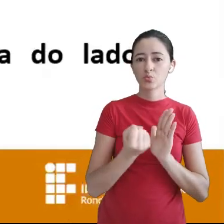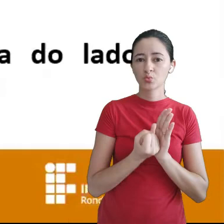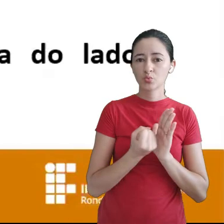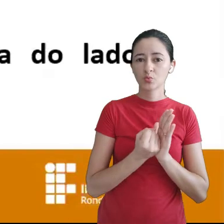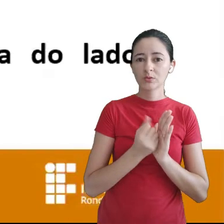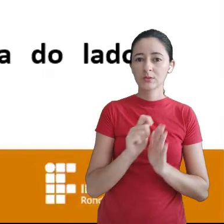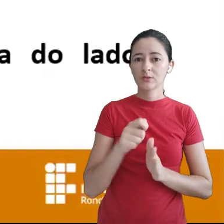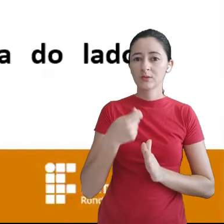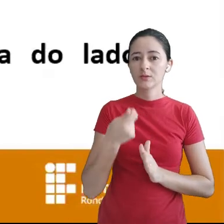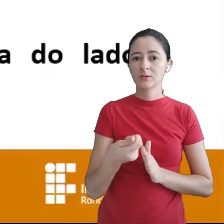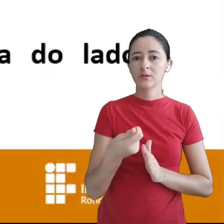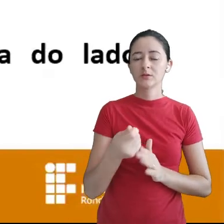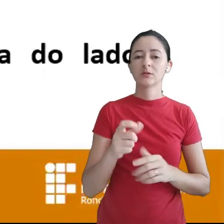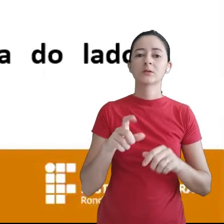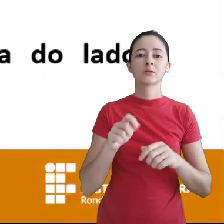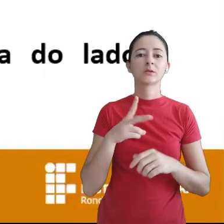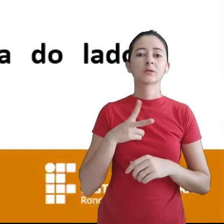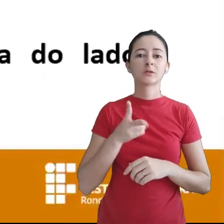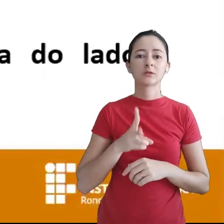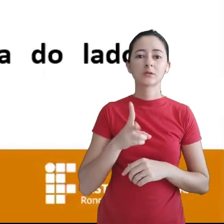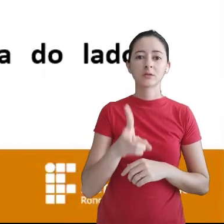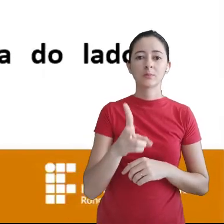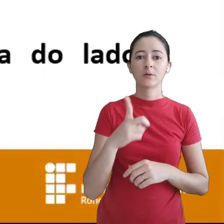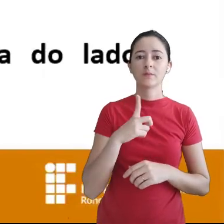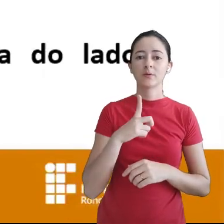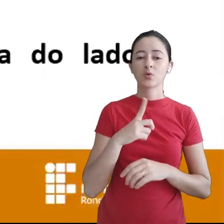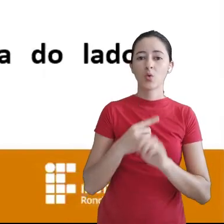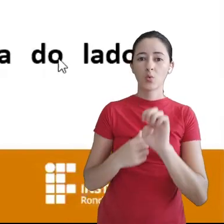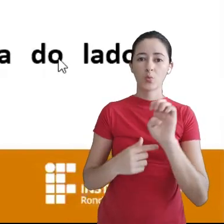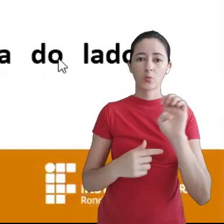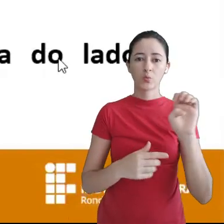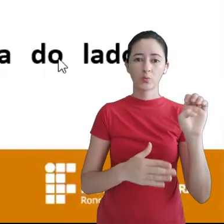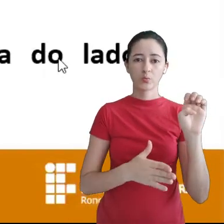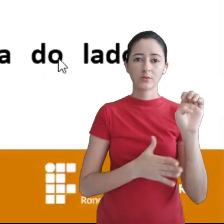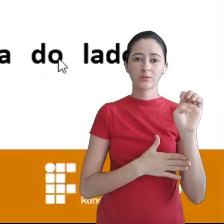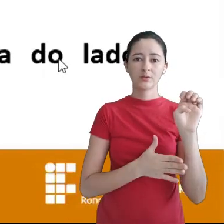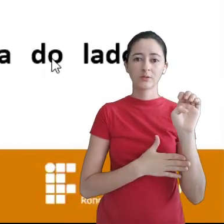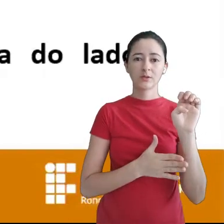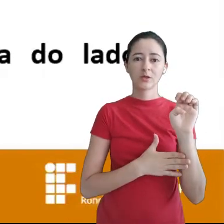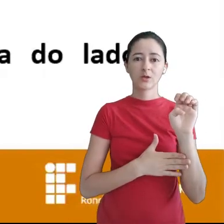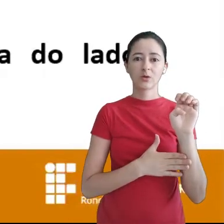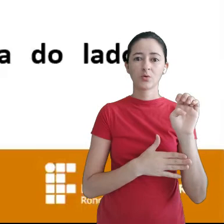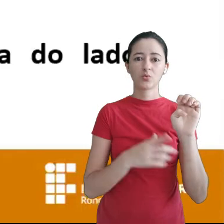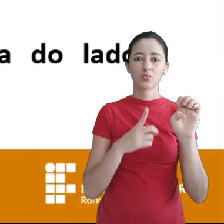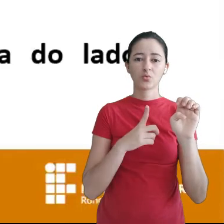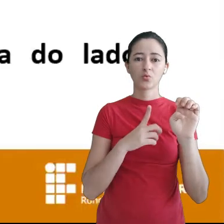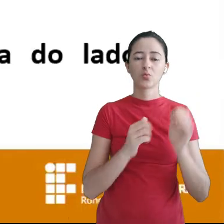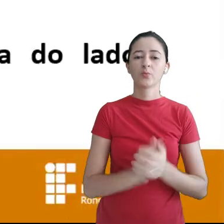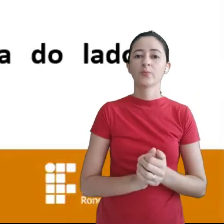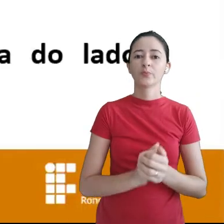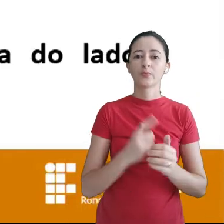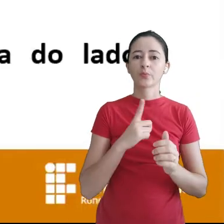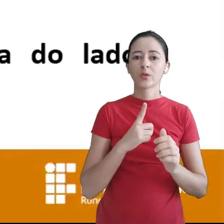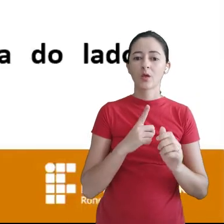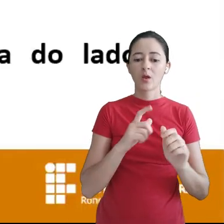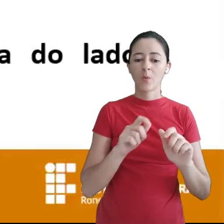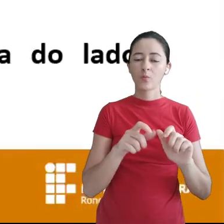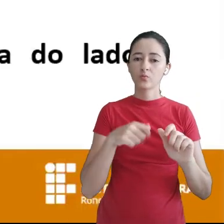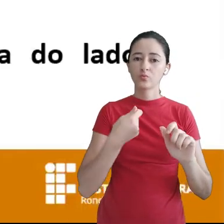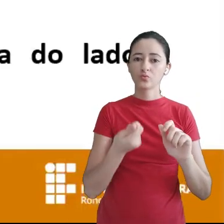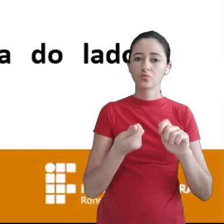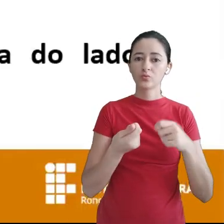Regra 5. O símbolo da cardinalidade mínima sempre fica do lado esquerdo do símbolo da cardinalidade